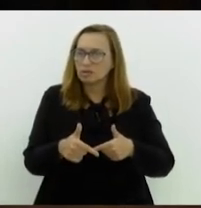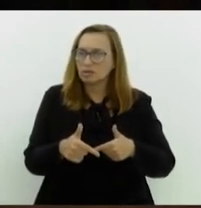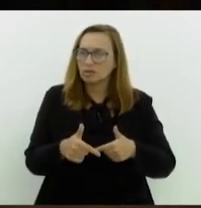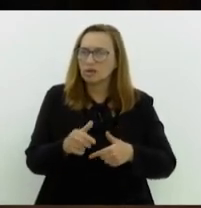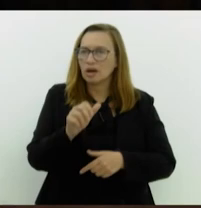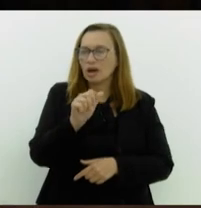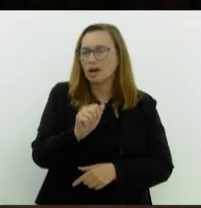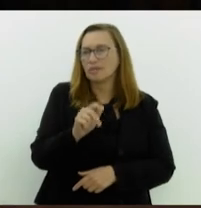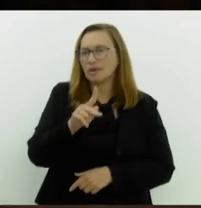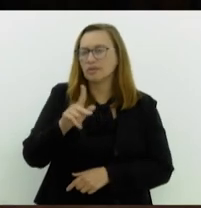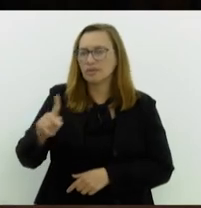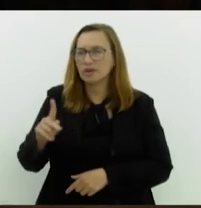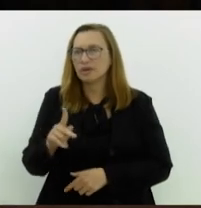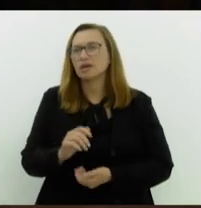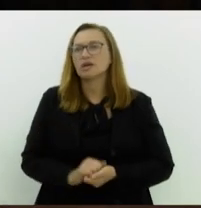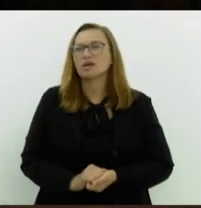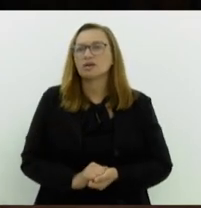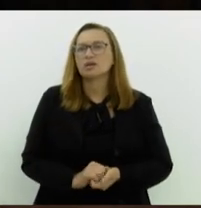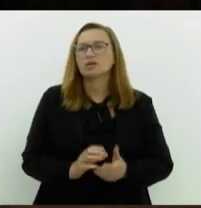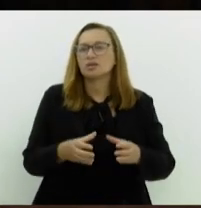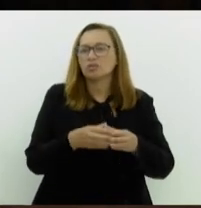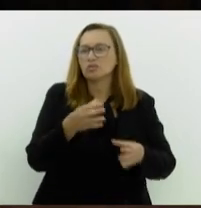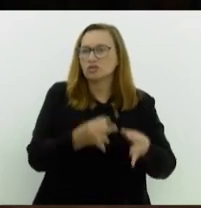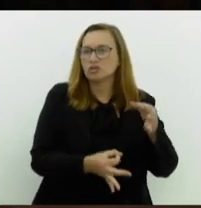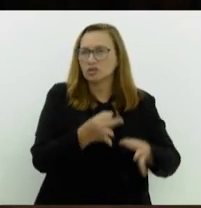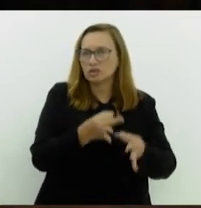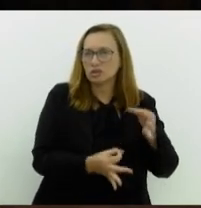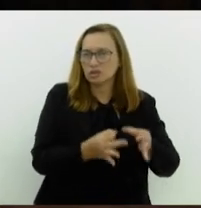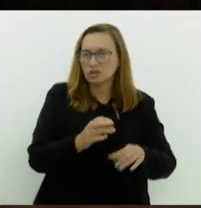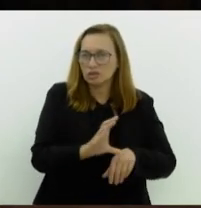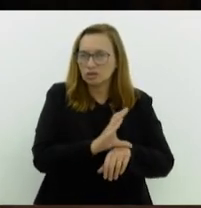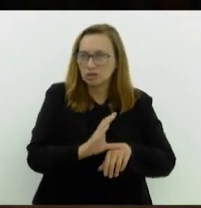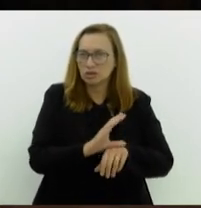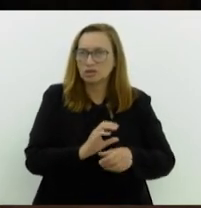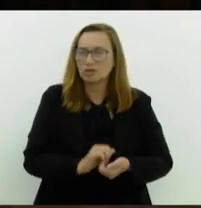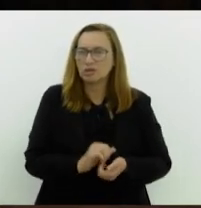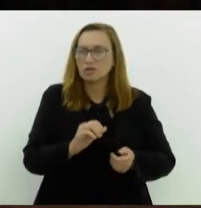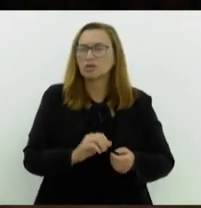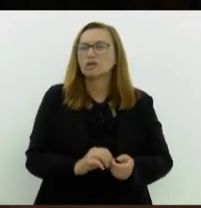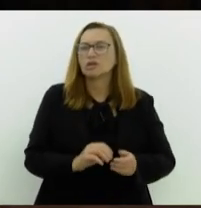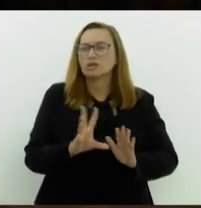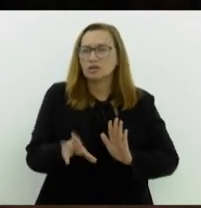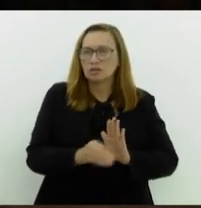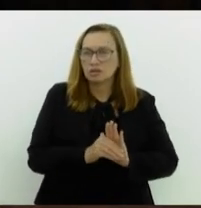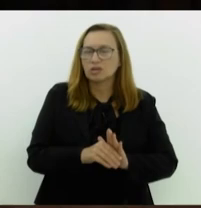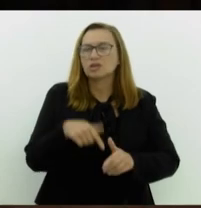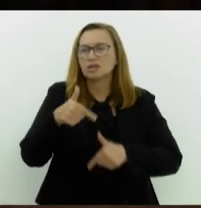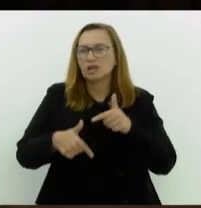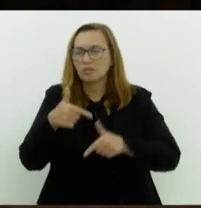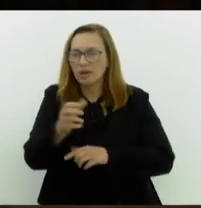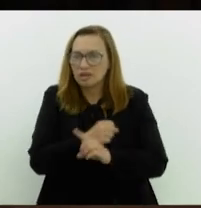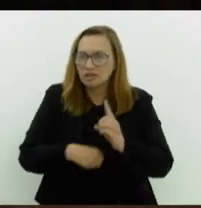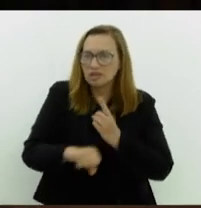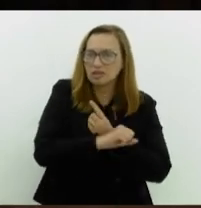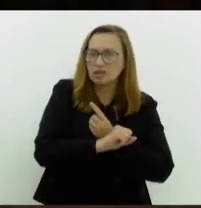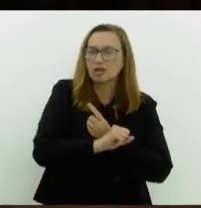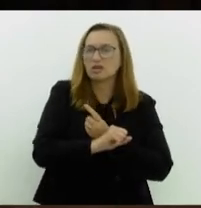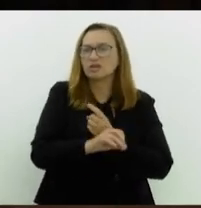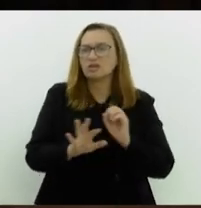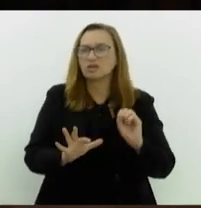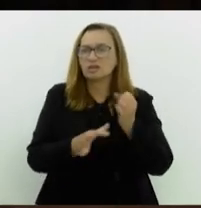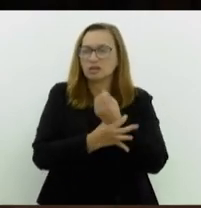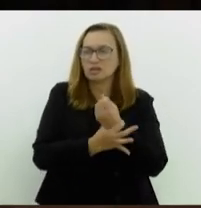aplicativo. Pareceres das comissões de Constituição e Justiça, pela constitucionalidade com emendas de trabalho, legislação social e seguridade